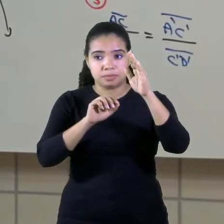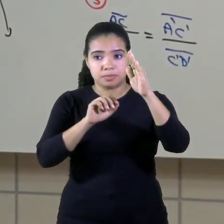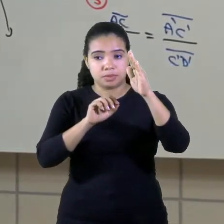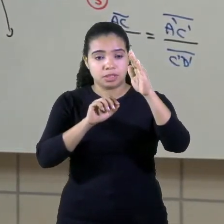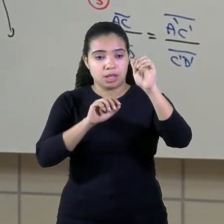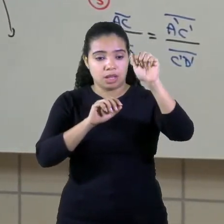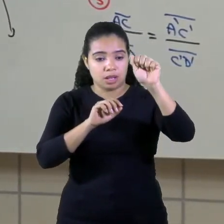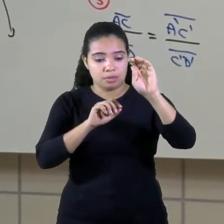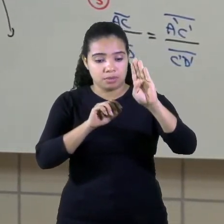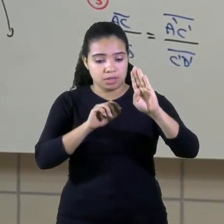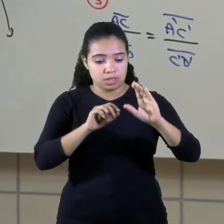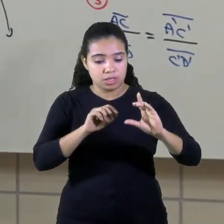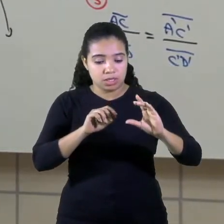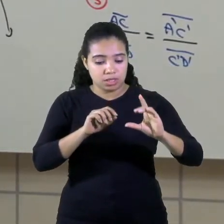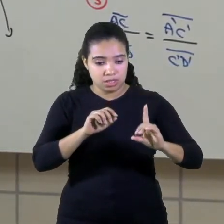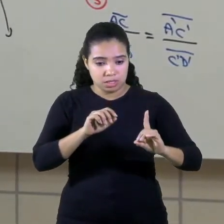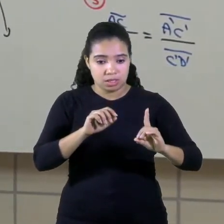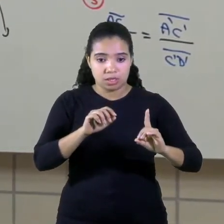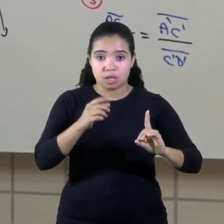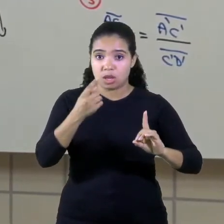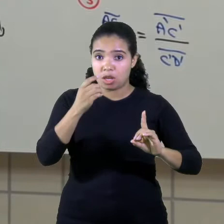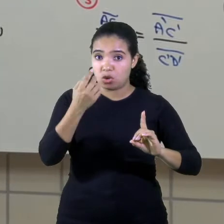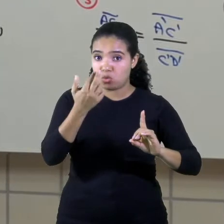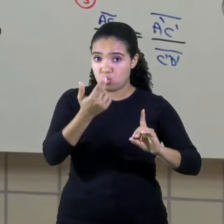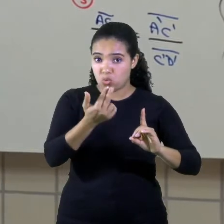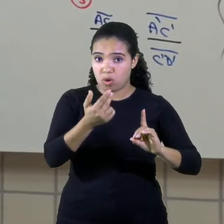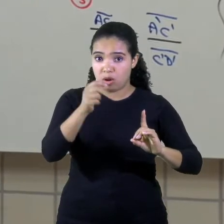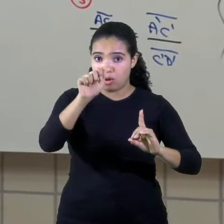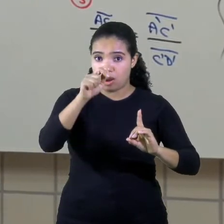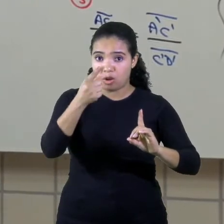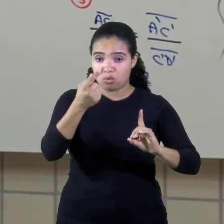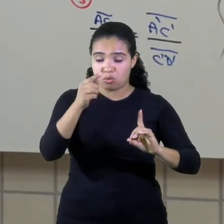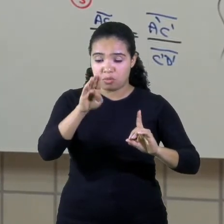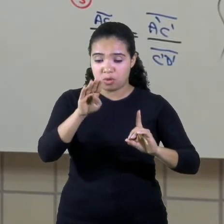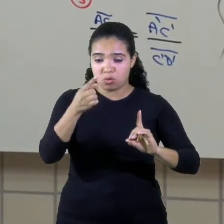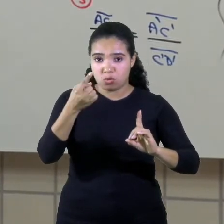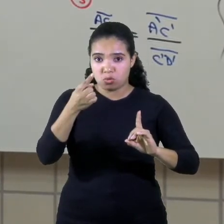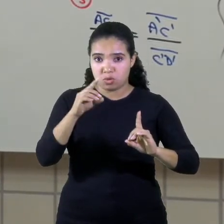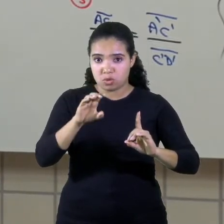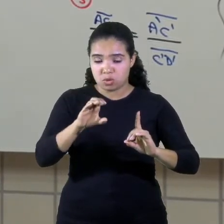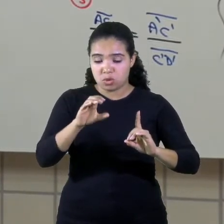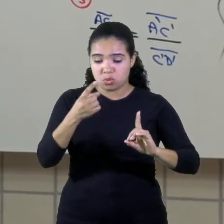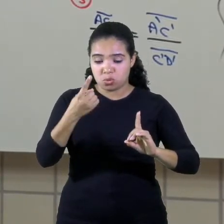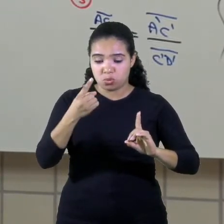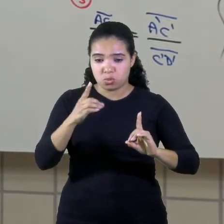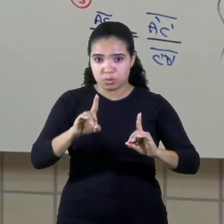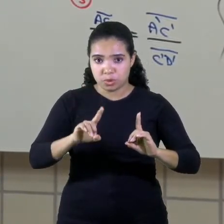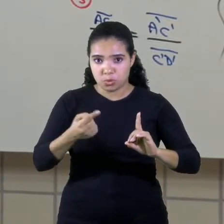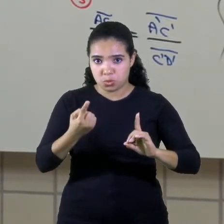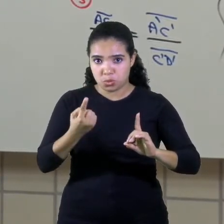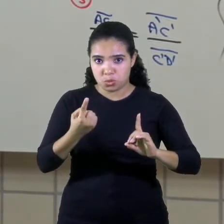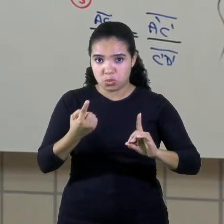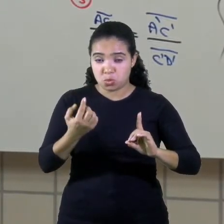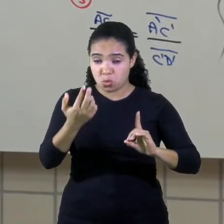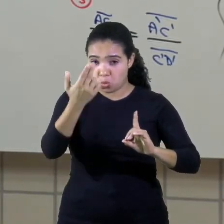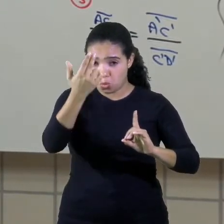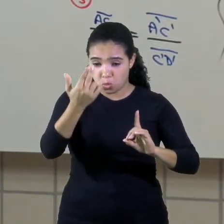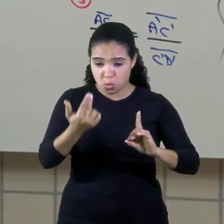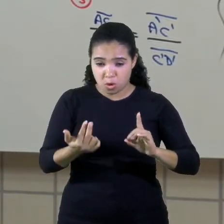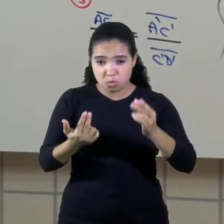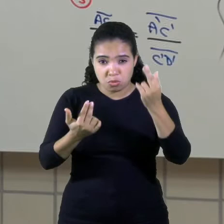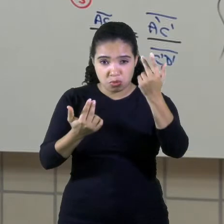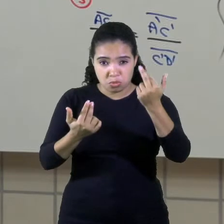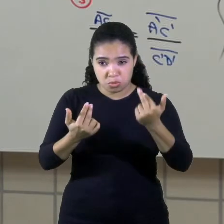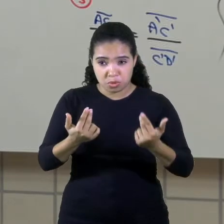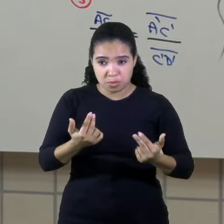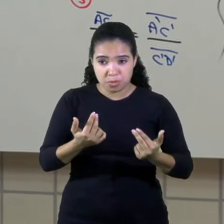a fazer do outro. Não é uma colocação técnica, científica, mas talvez